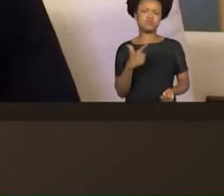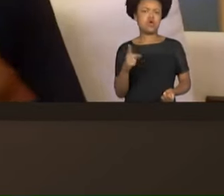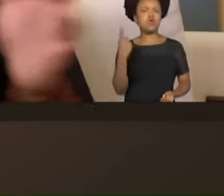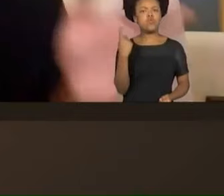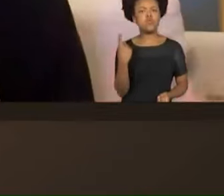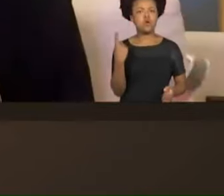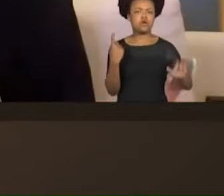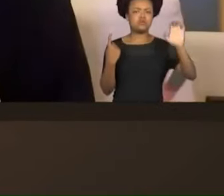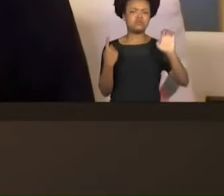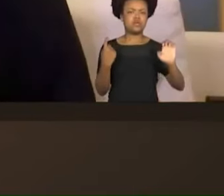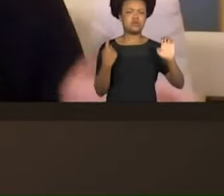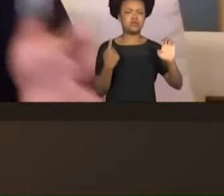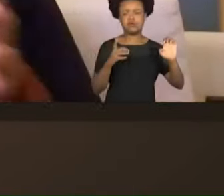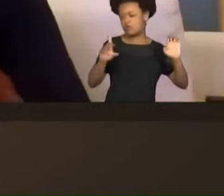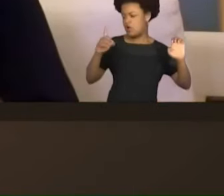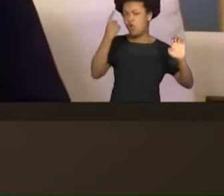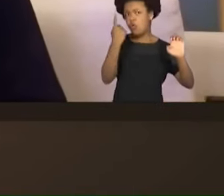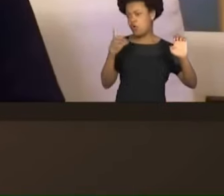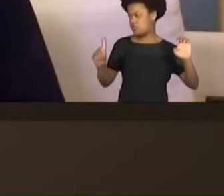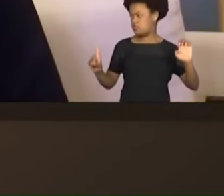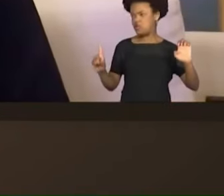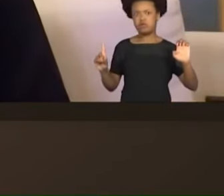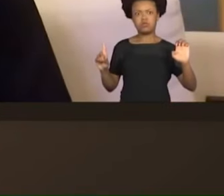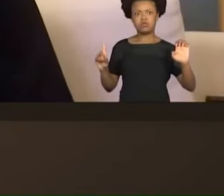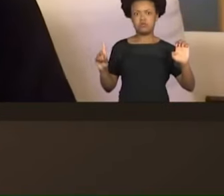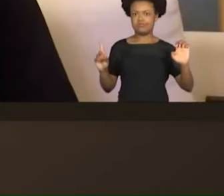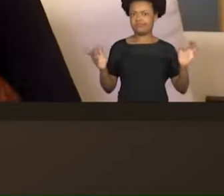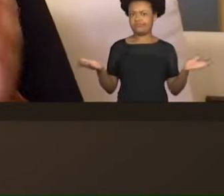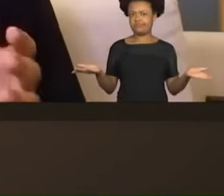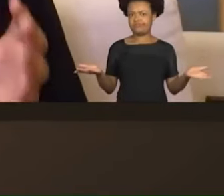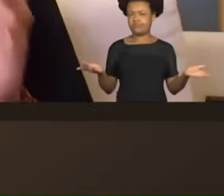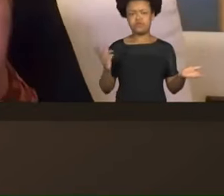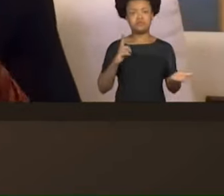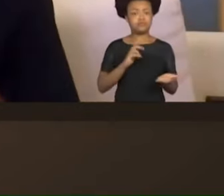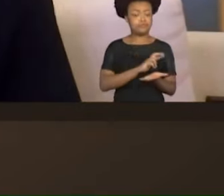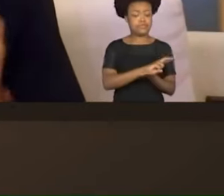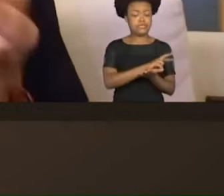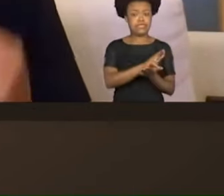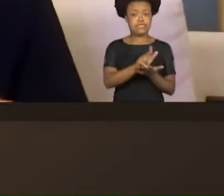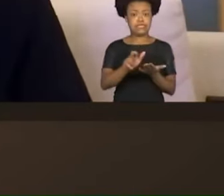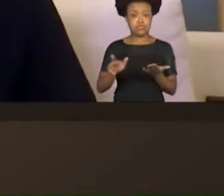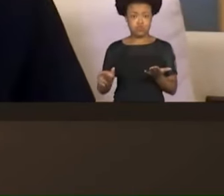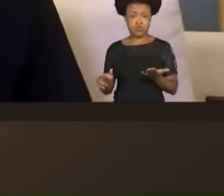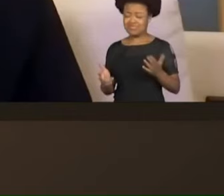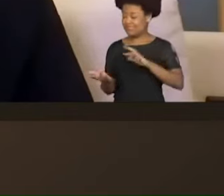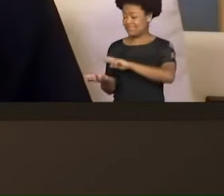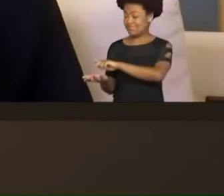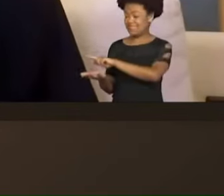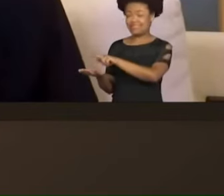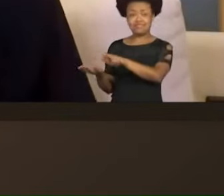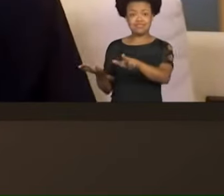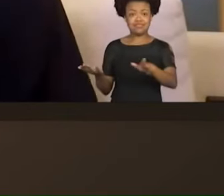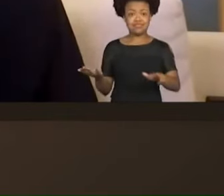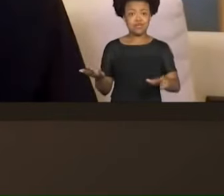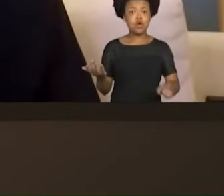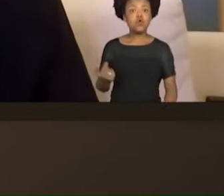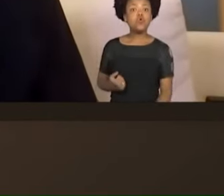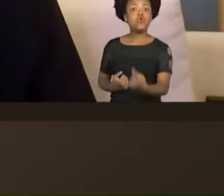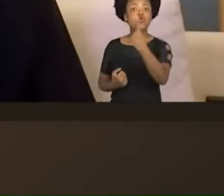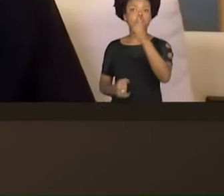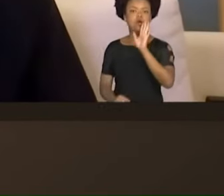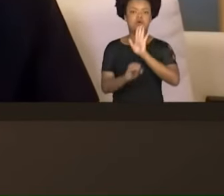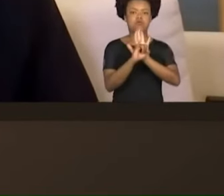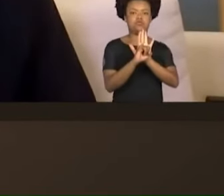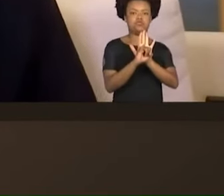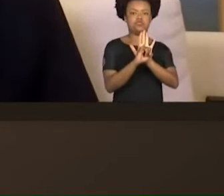direita. Existem várias direitas, existem várias esquerdas. Não existe um identitário, vamos dizer assim, usando o termo que agora é o termo que